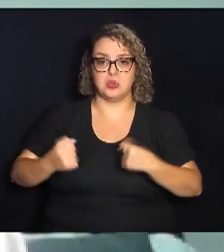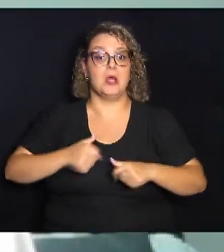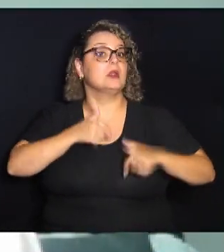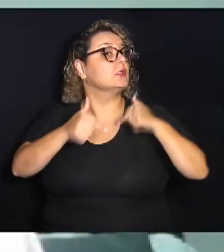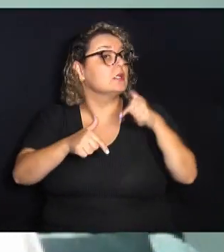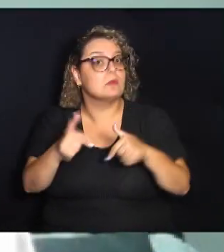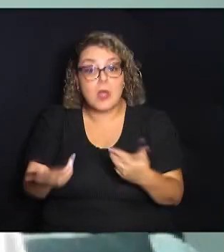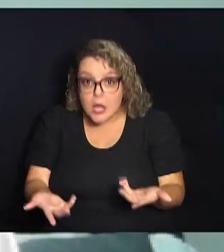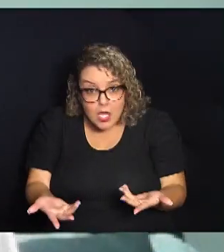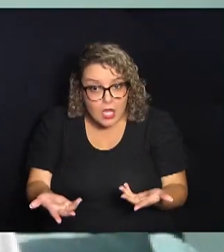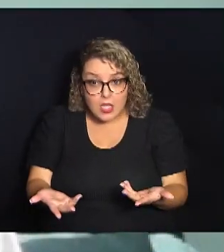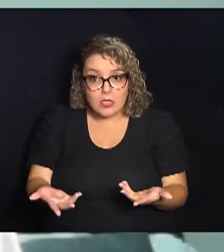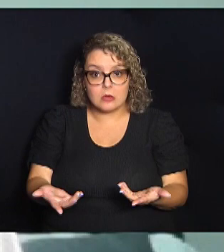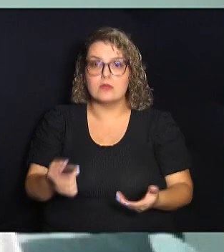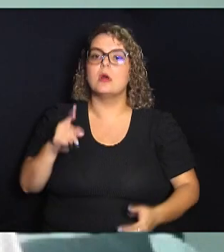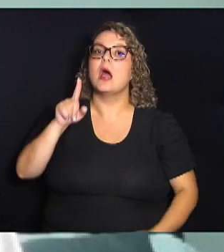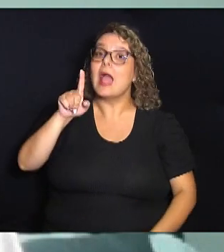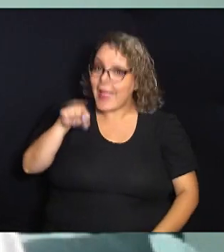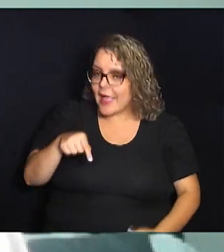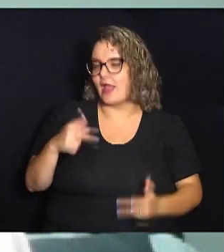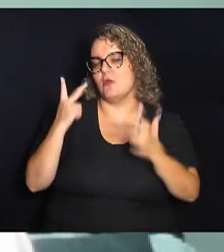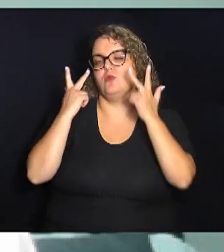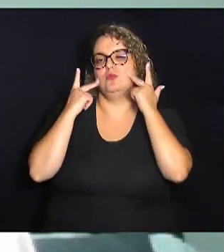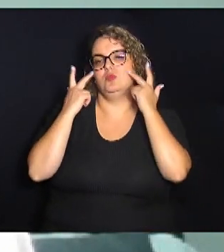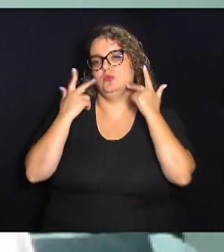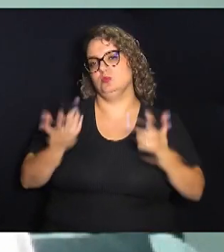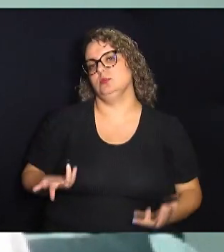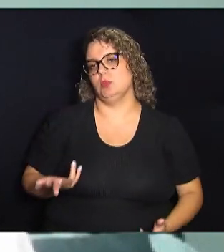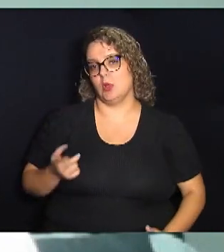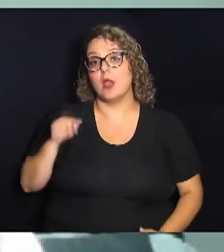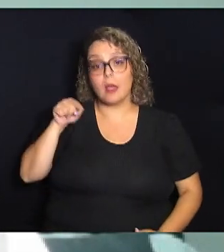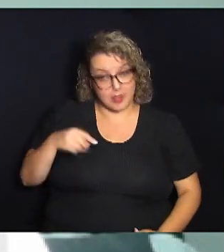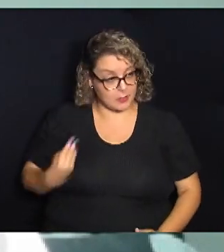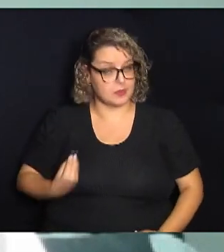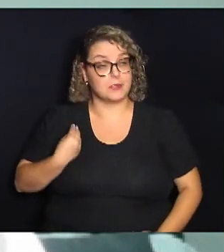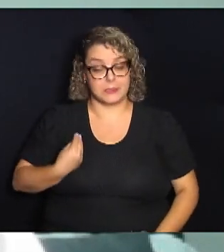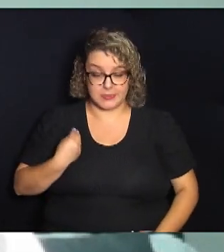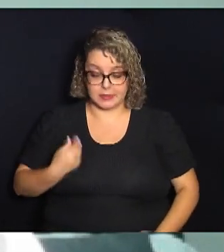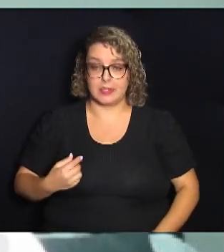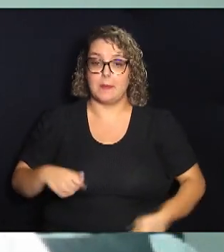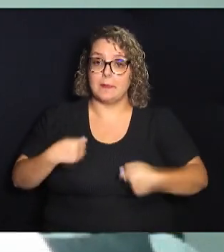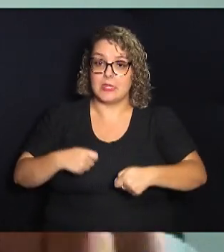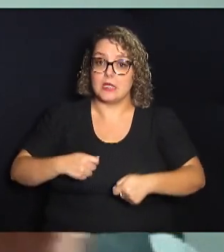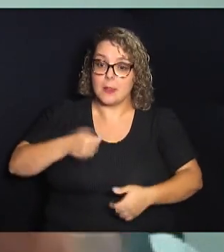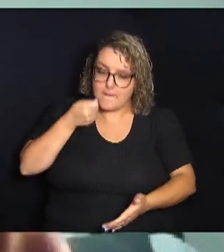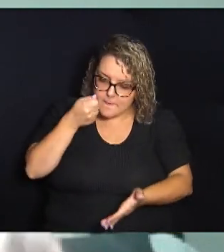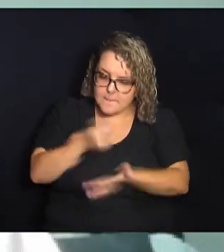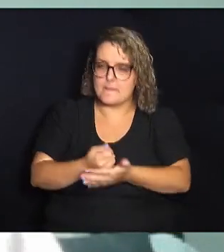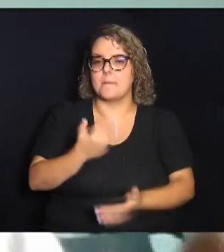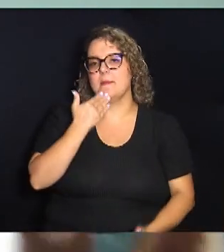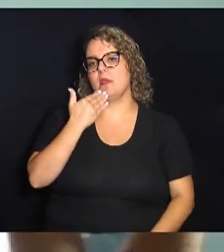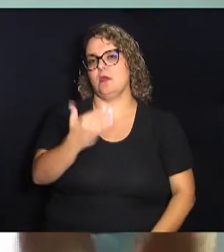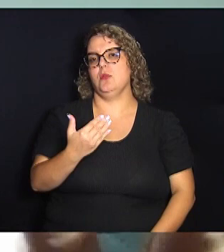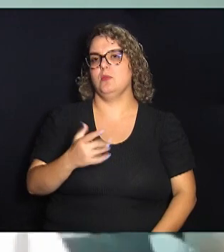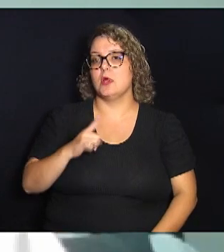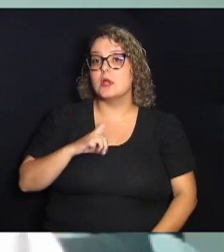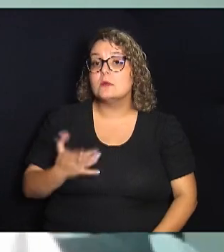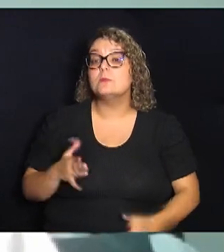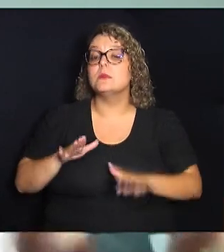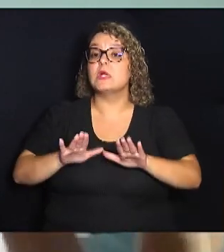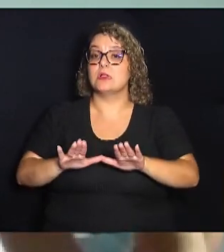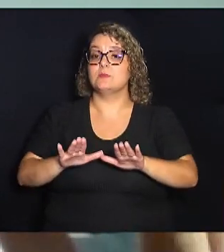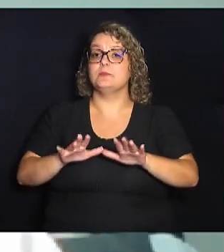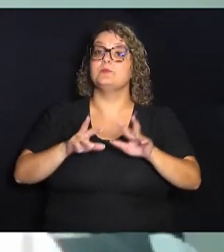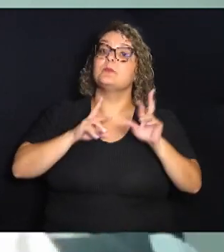trabalha. Isso é o normal. É essa vida que as mulheres têm que pleitear para ter. Para isso,